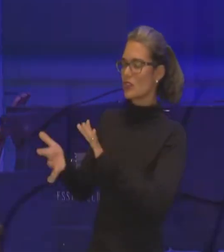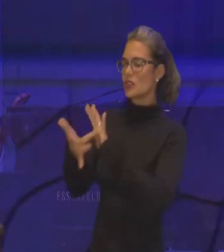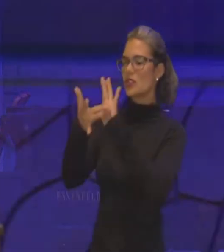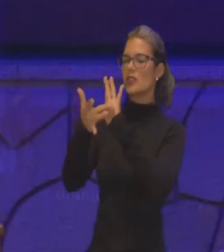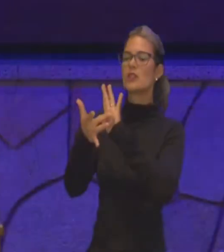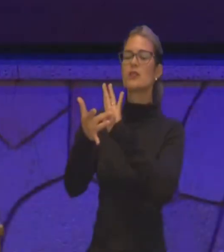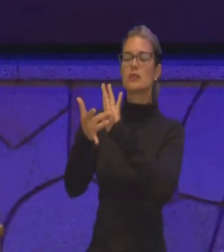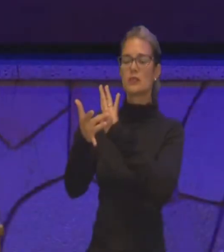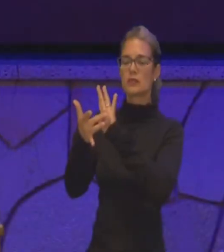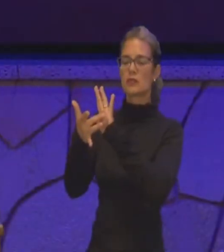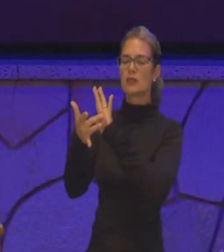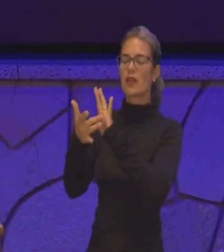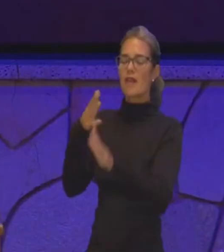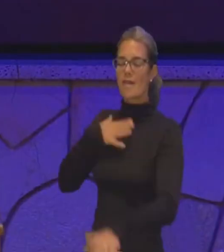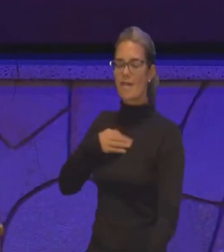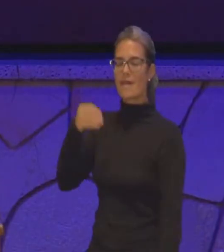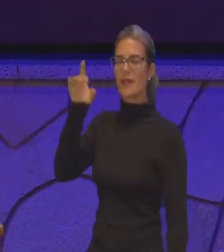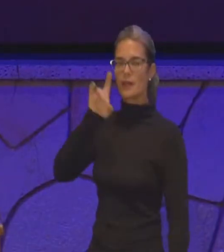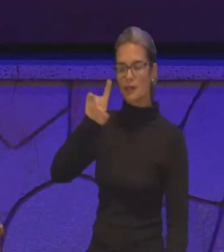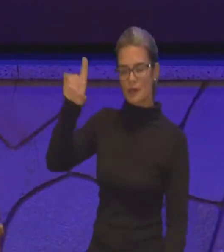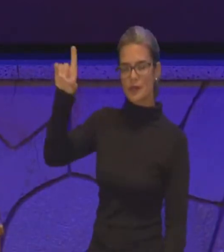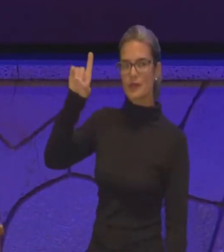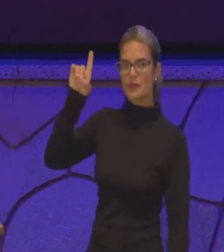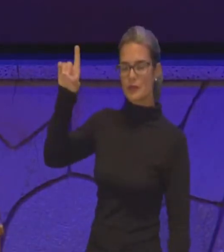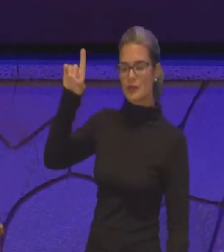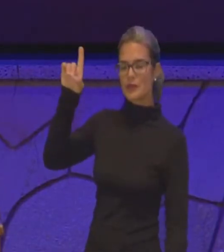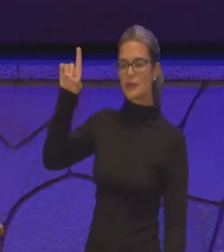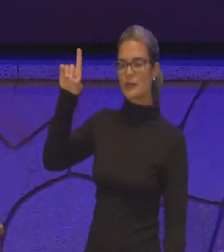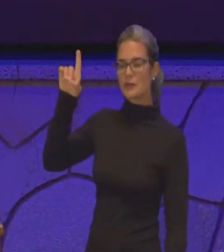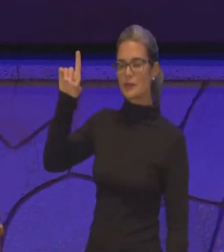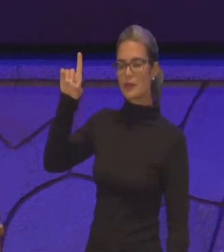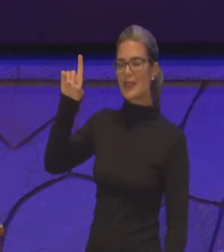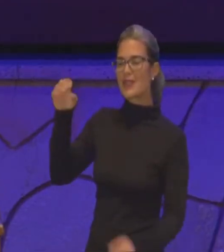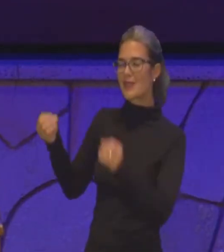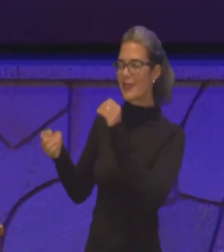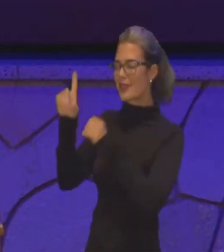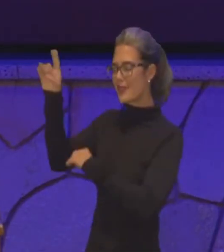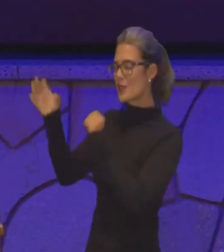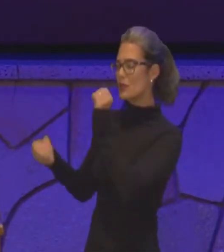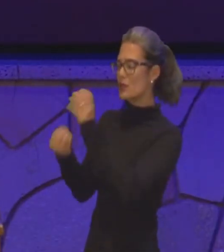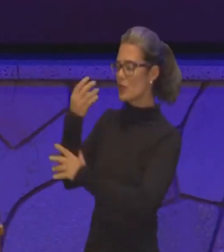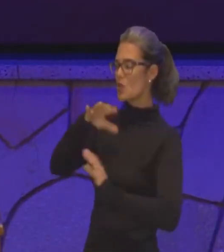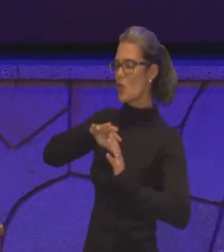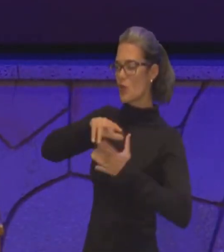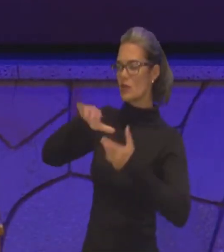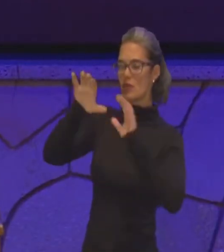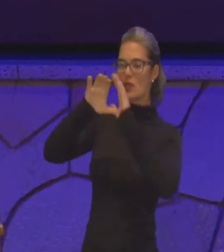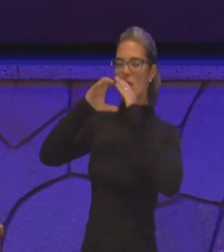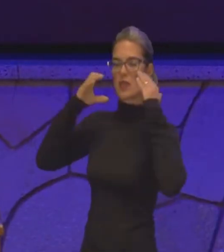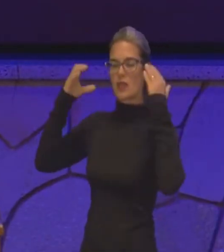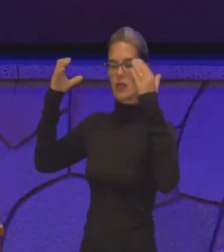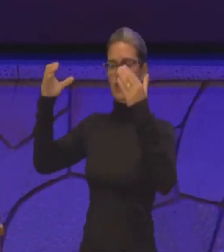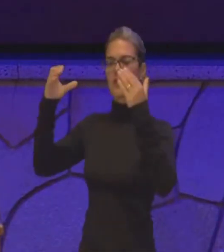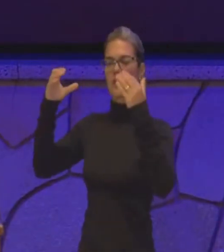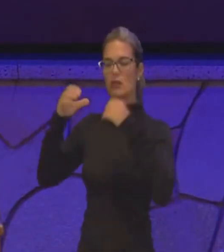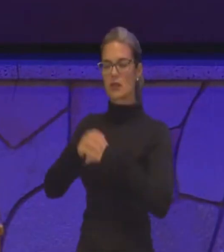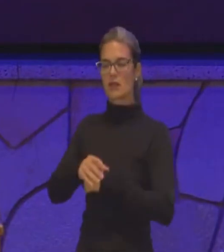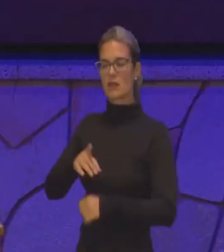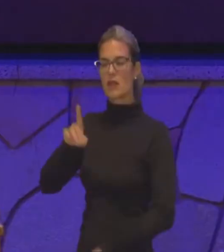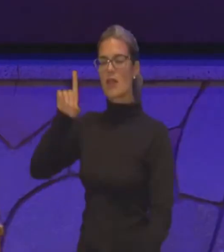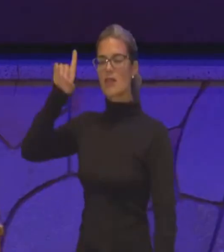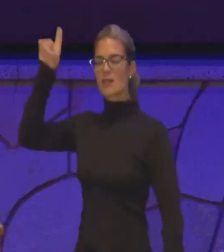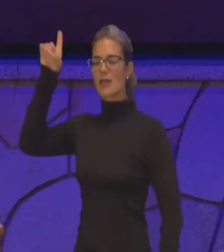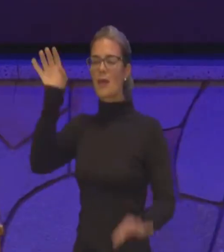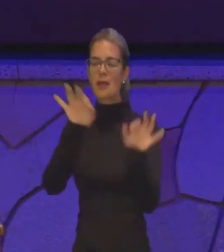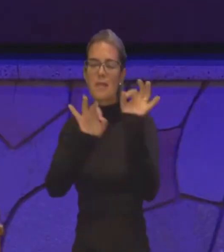Jesus, Filho de Deus, aquele que criou os céus e a terra, que veste os lírios